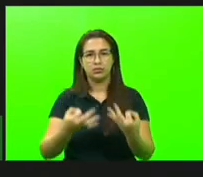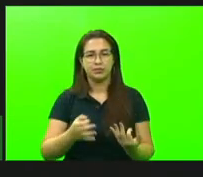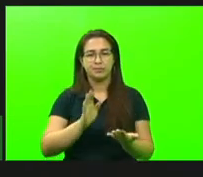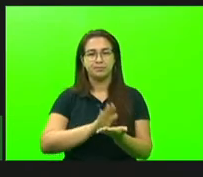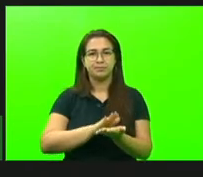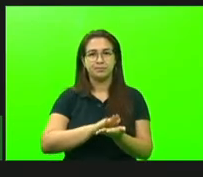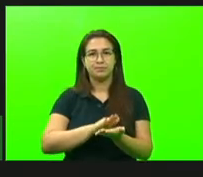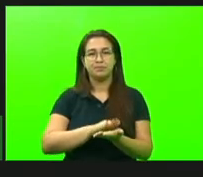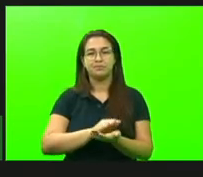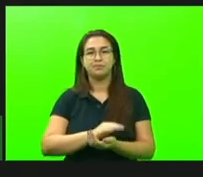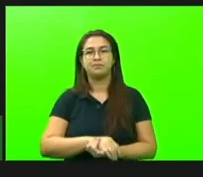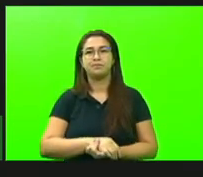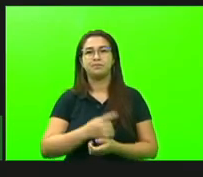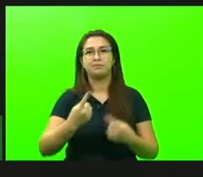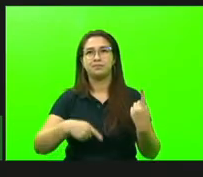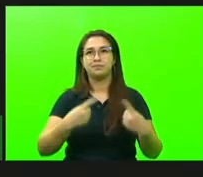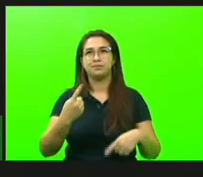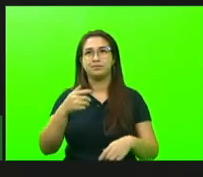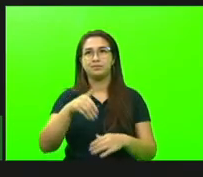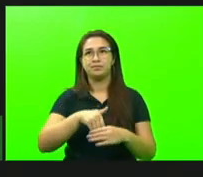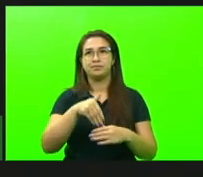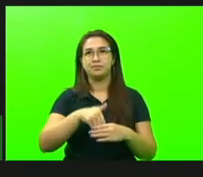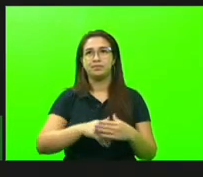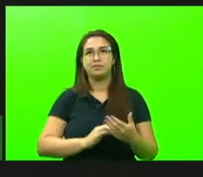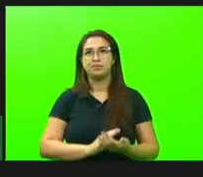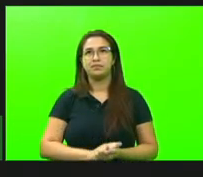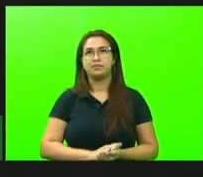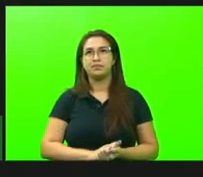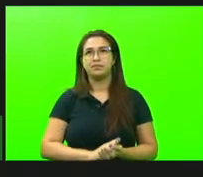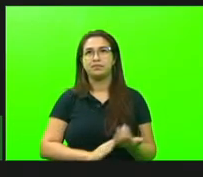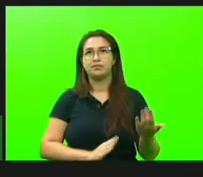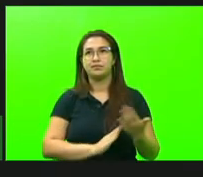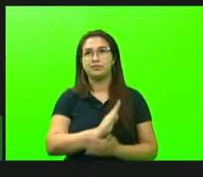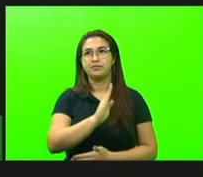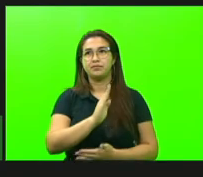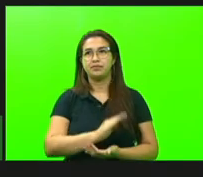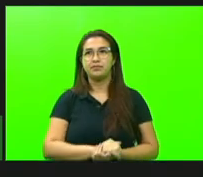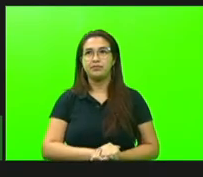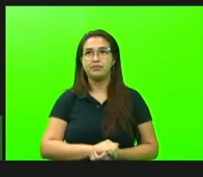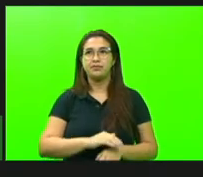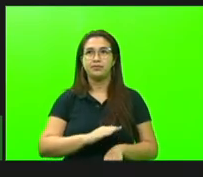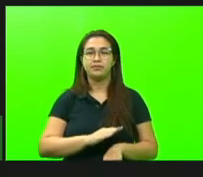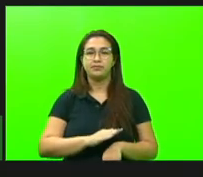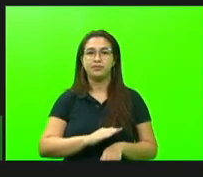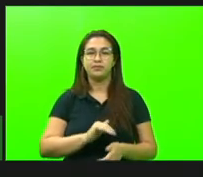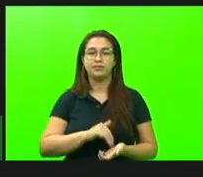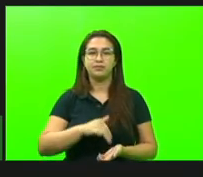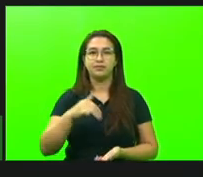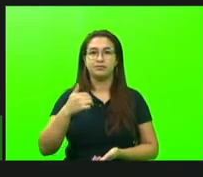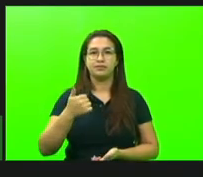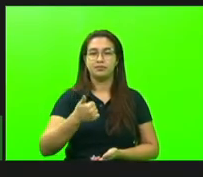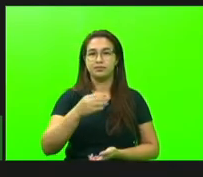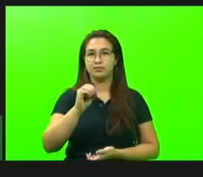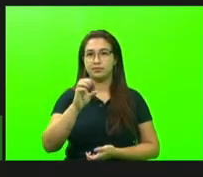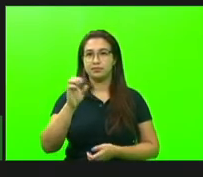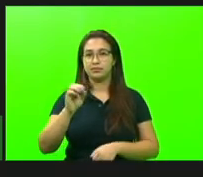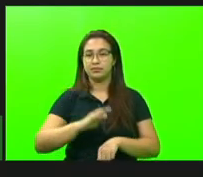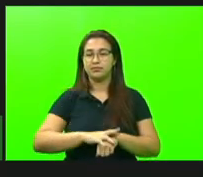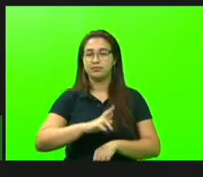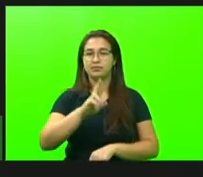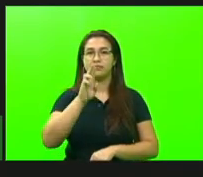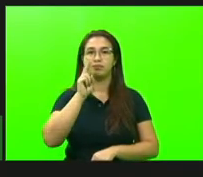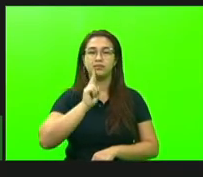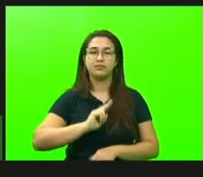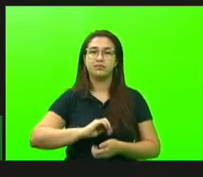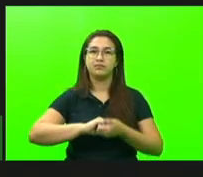discussão? Em votação, aprovado. Moção 100, deputado Ivan Nats,